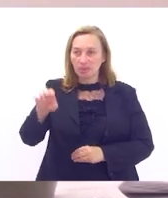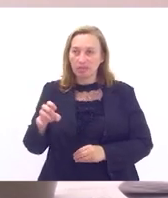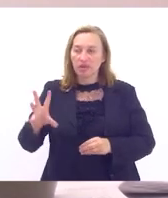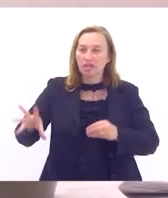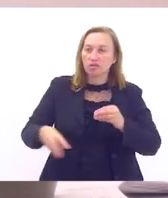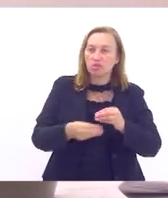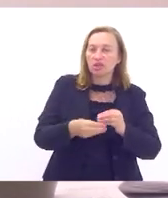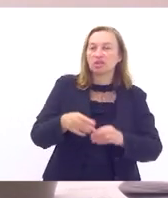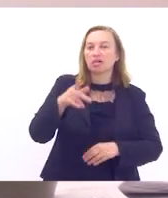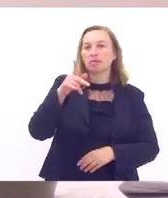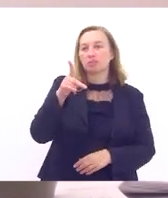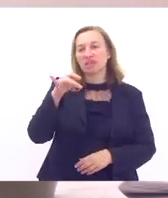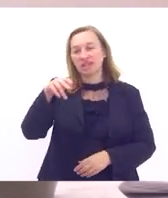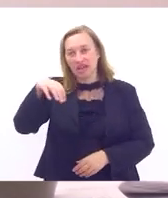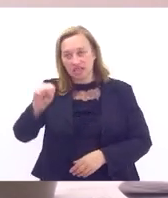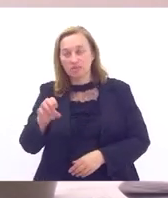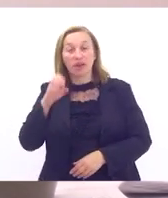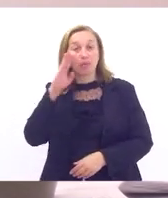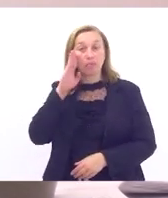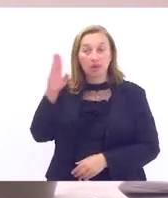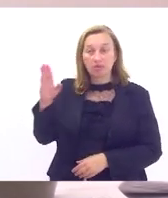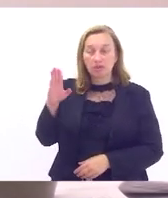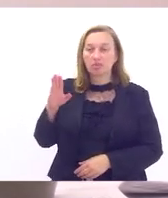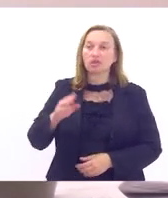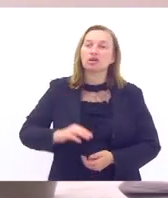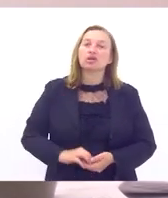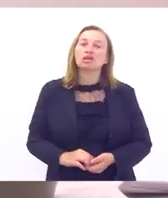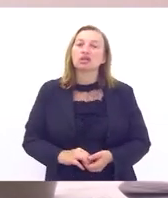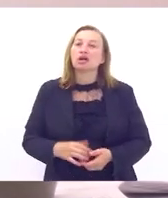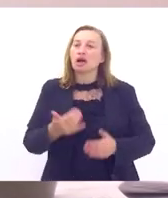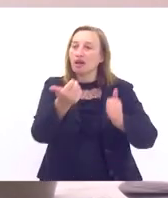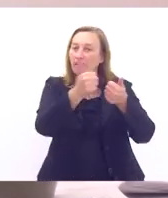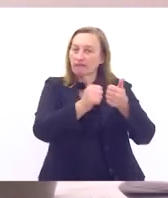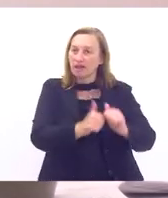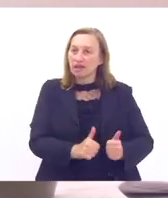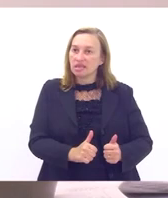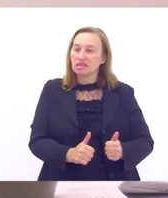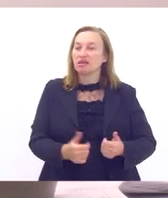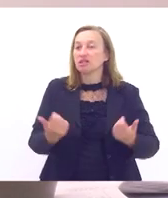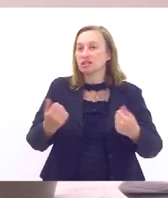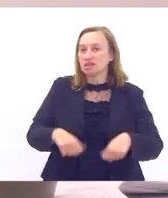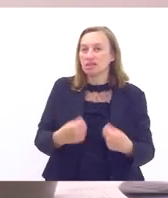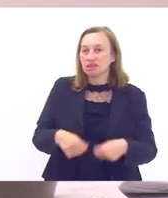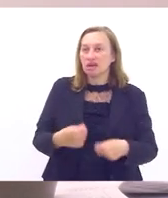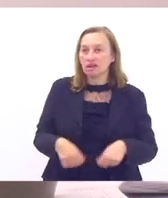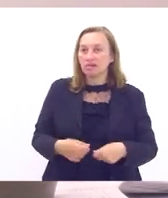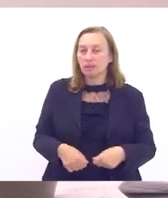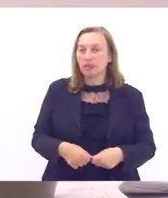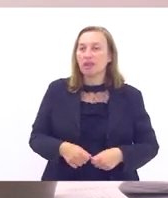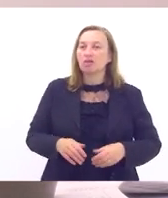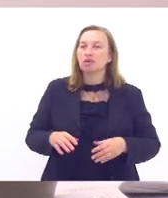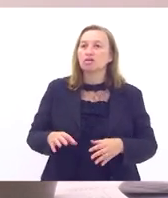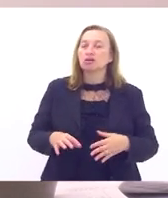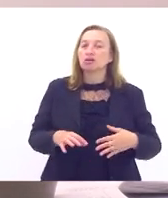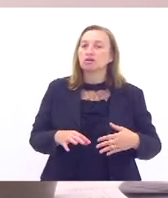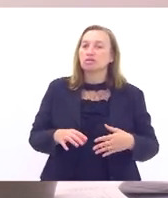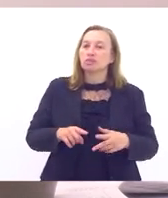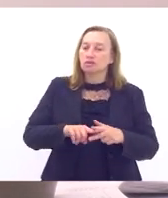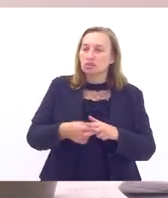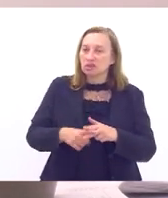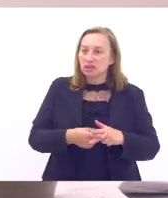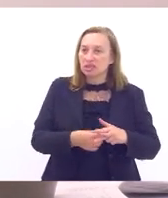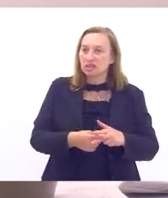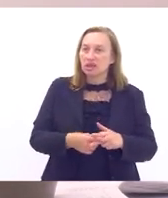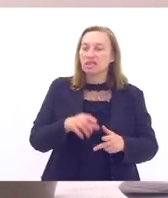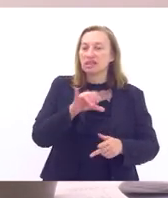da PNASP, é fundamental para a clareza de avaliação quanto à necessidade, um alinhamento, né, não é verdade,